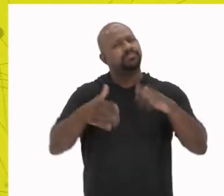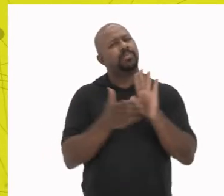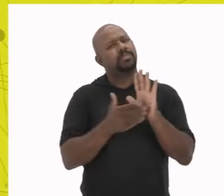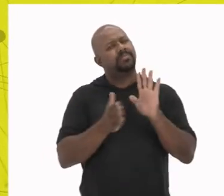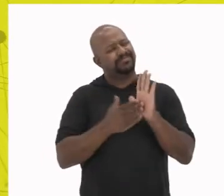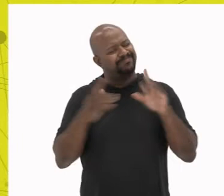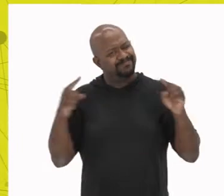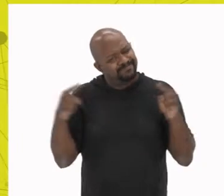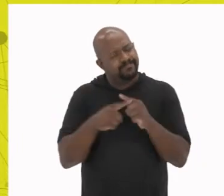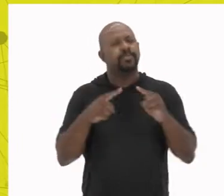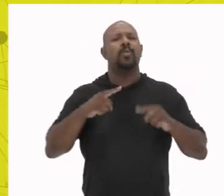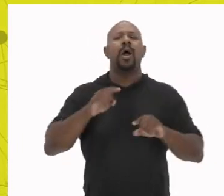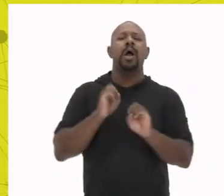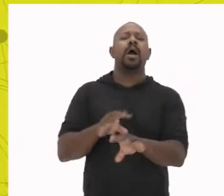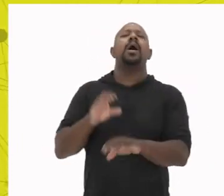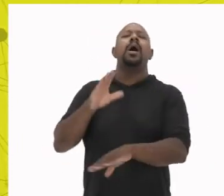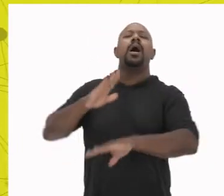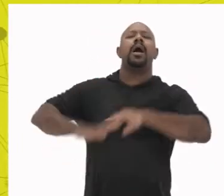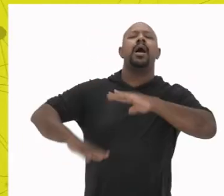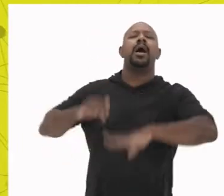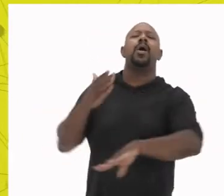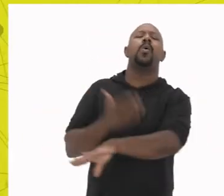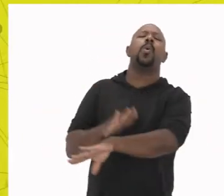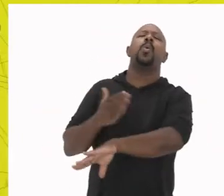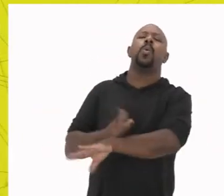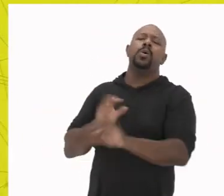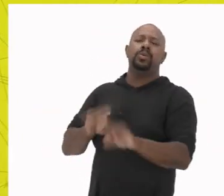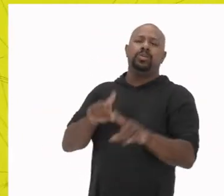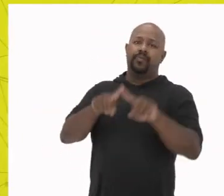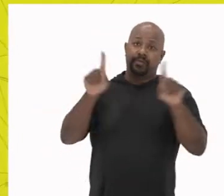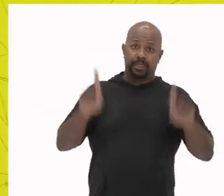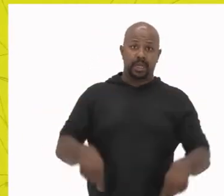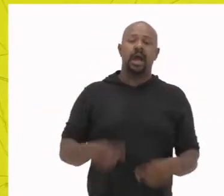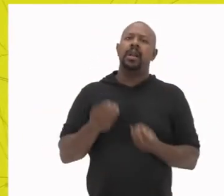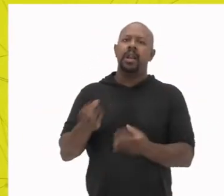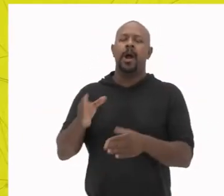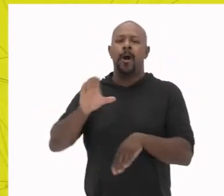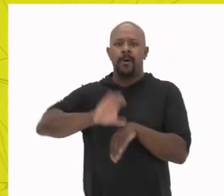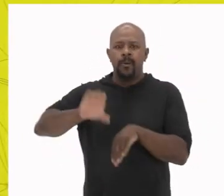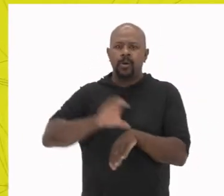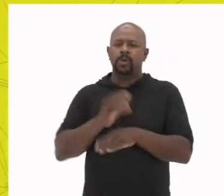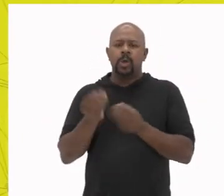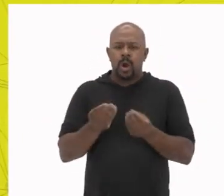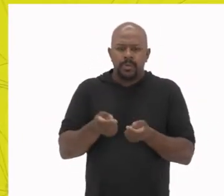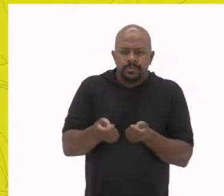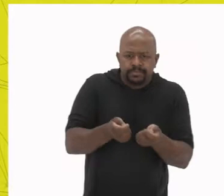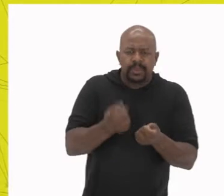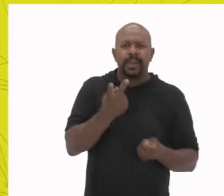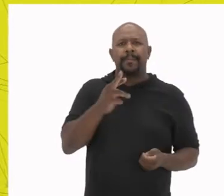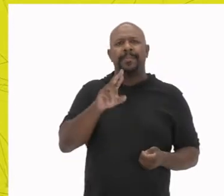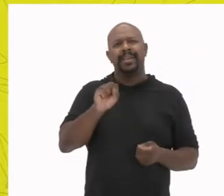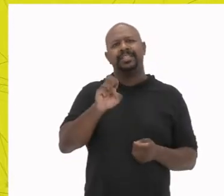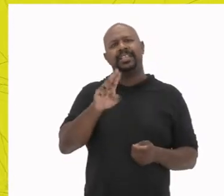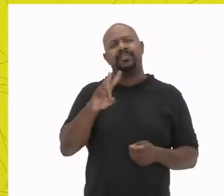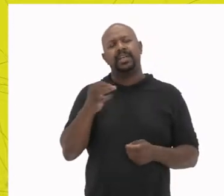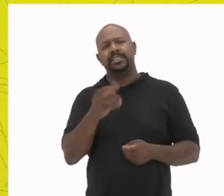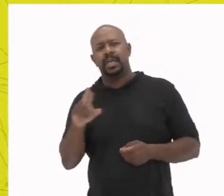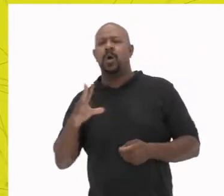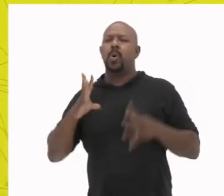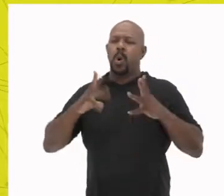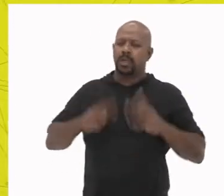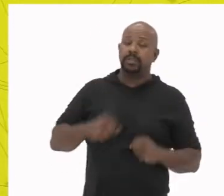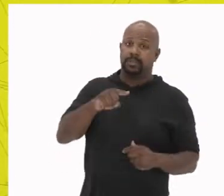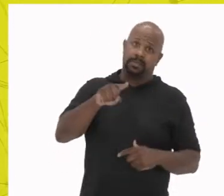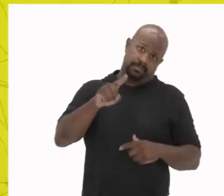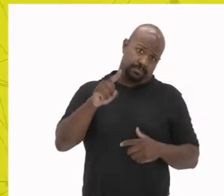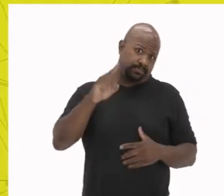As ações propostas devem andar em conjunto com a capacitação dos seus funcionários. Investir em cursos de preservação e conservação é